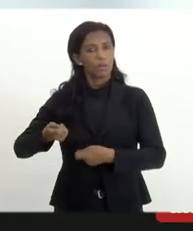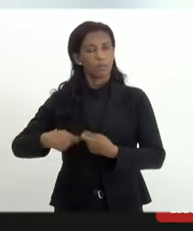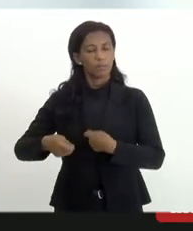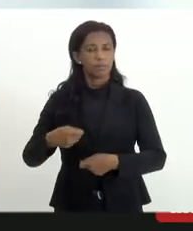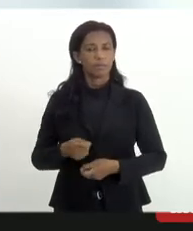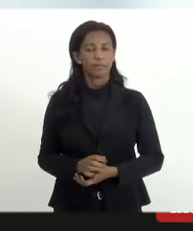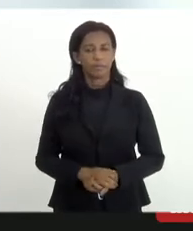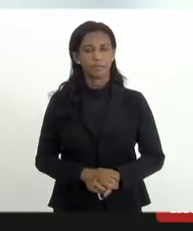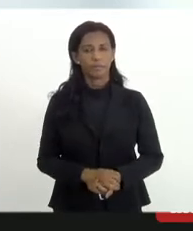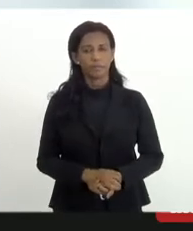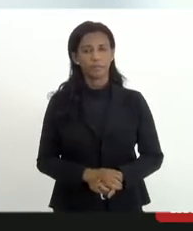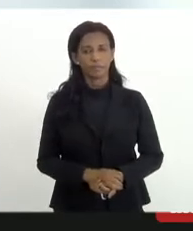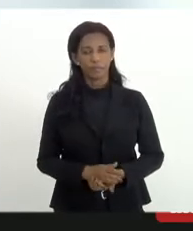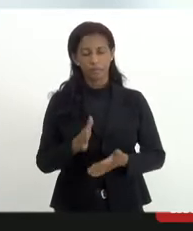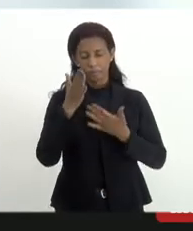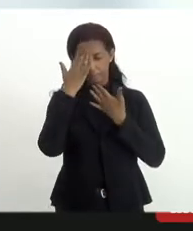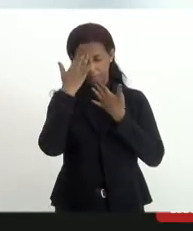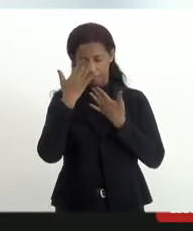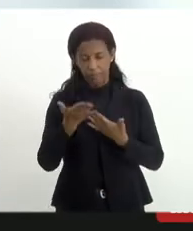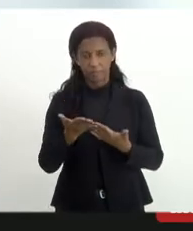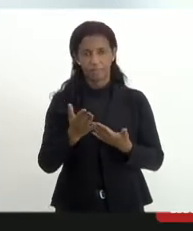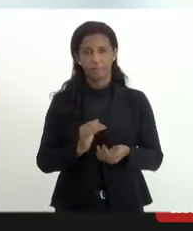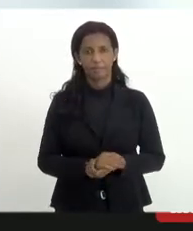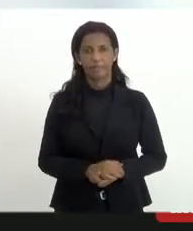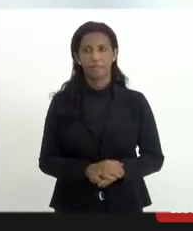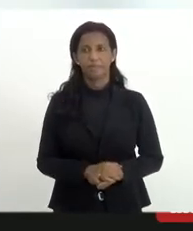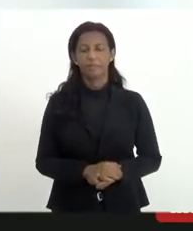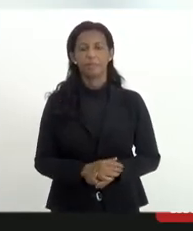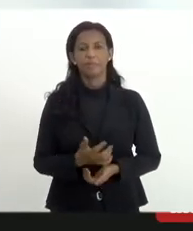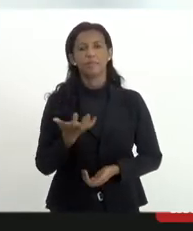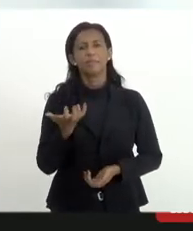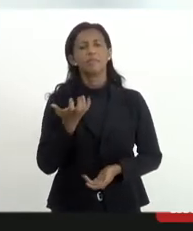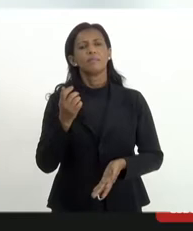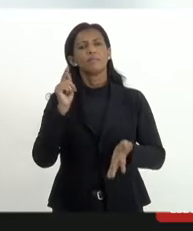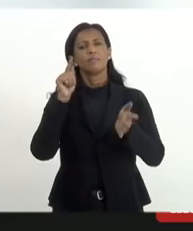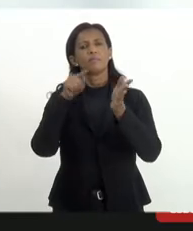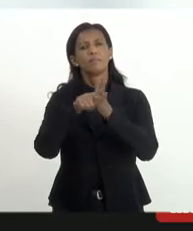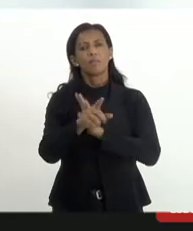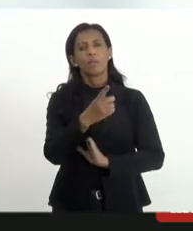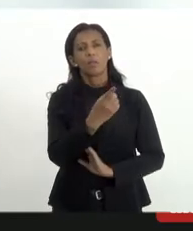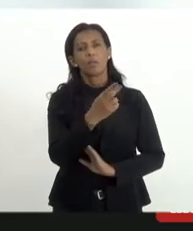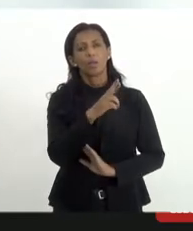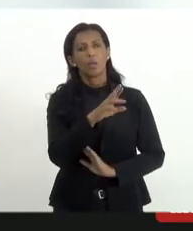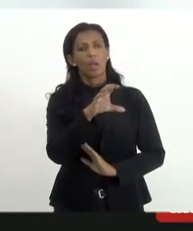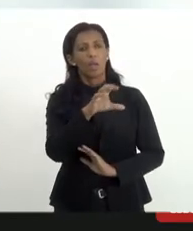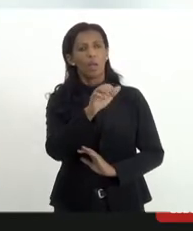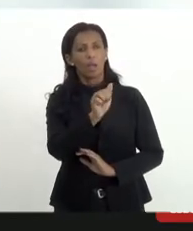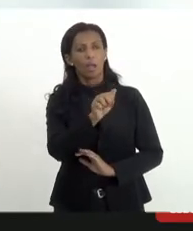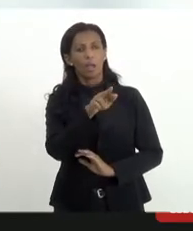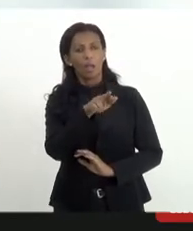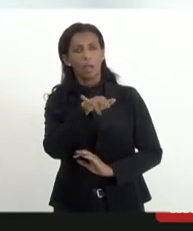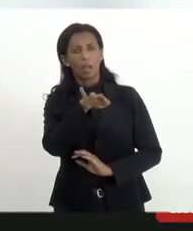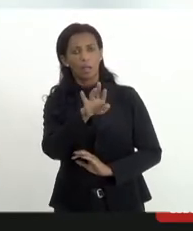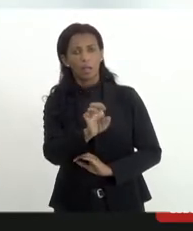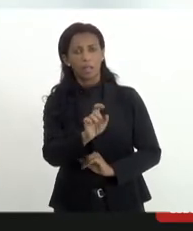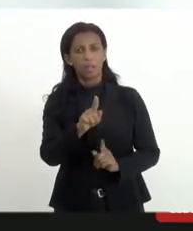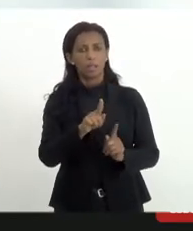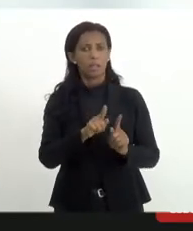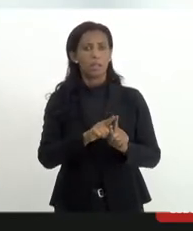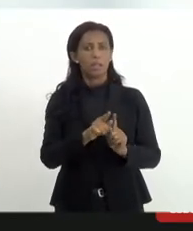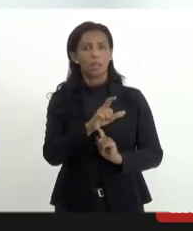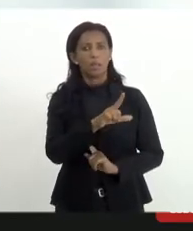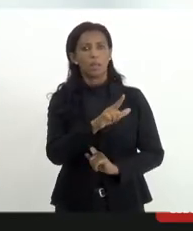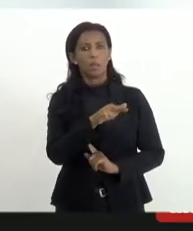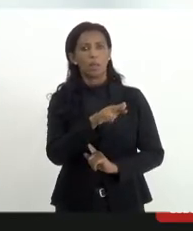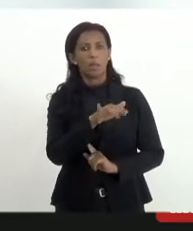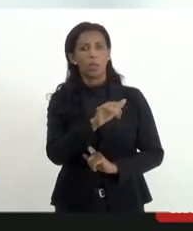administrativo. Agradeço. Queria perguntar à doutora Karine e o doutor Luiz Cláudio se um dos dois querem